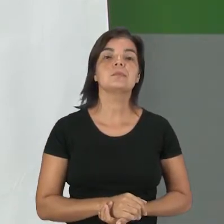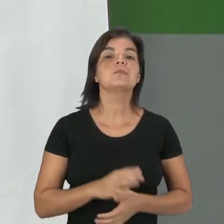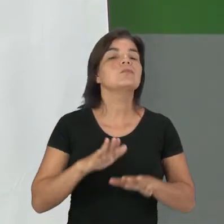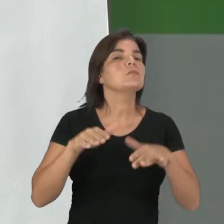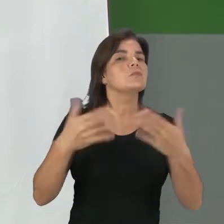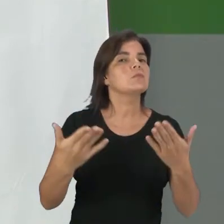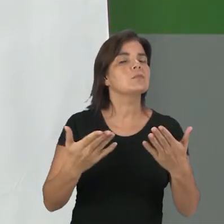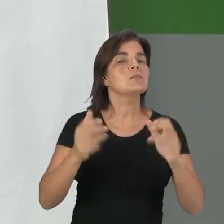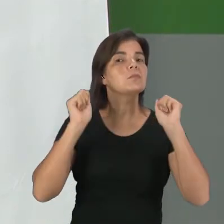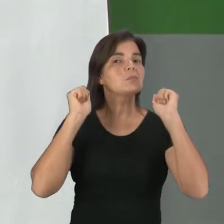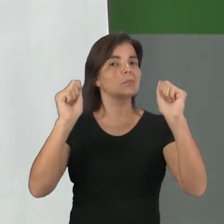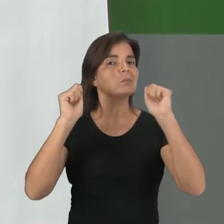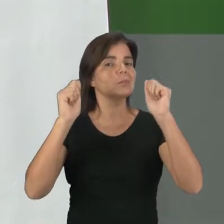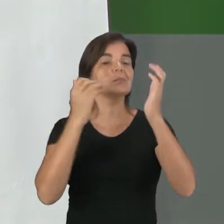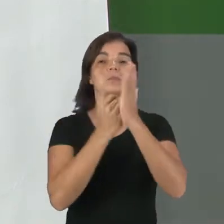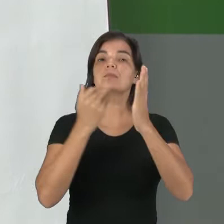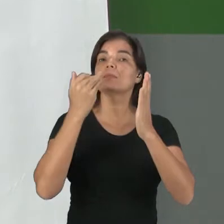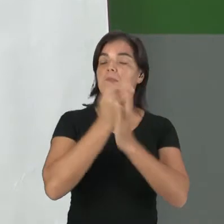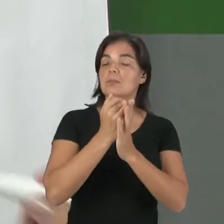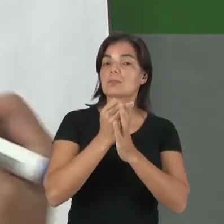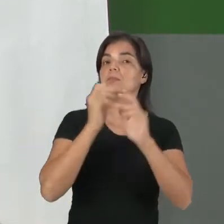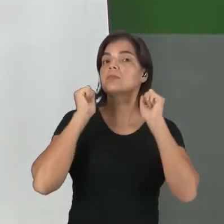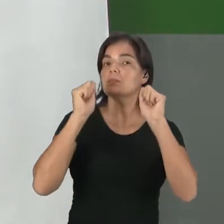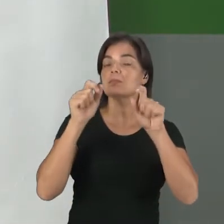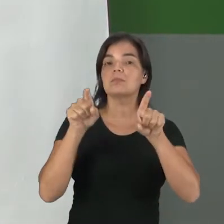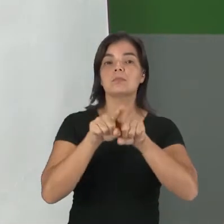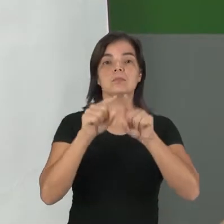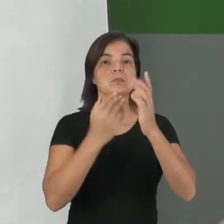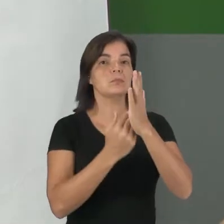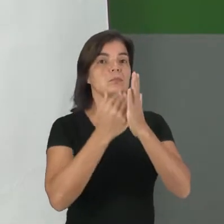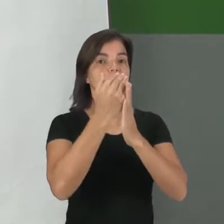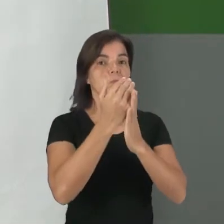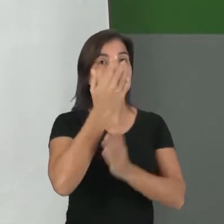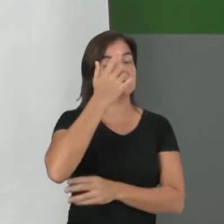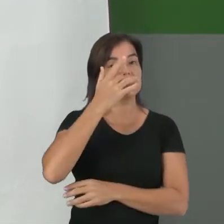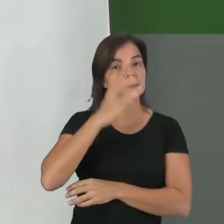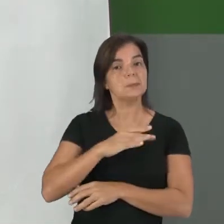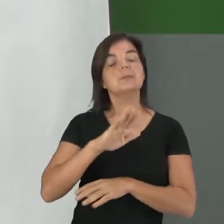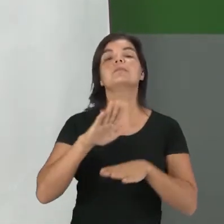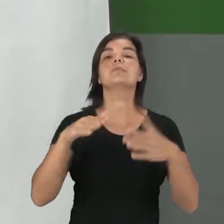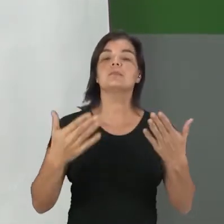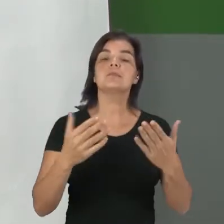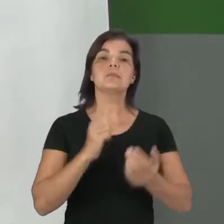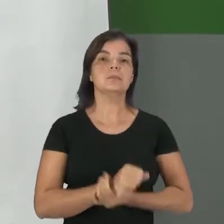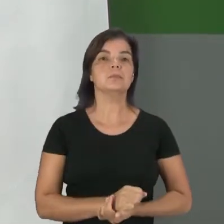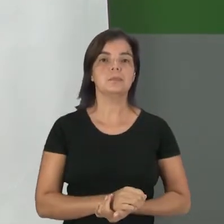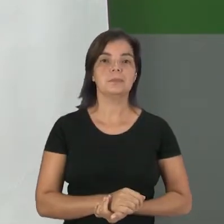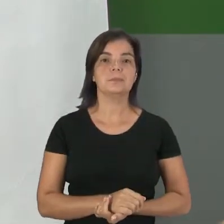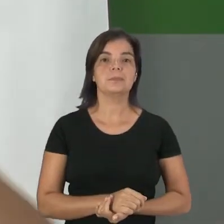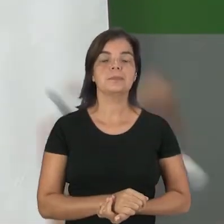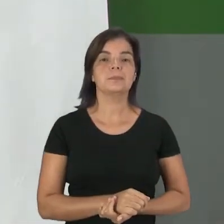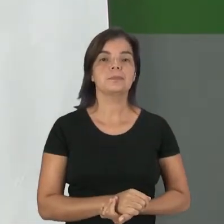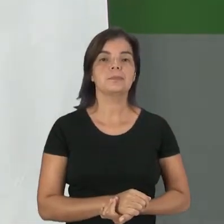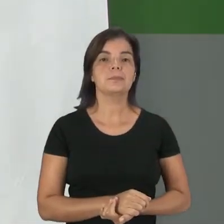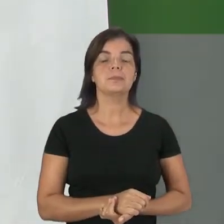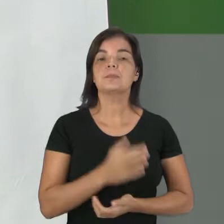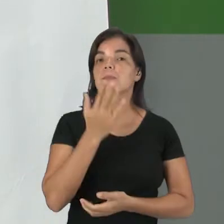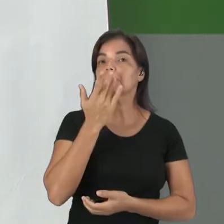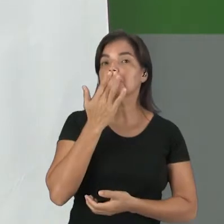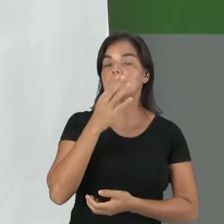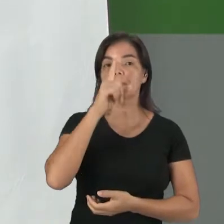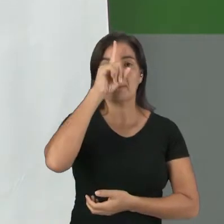Então, qual é a torcida maior, crianças? A torcida que tem mais crianças, a torcida maior é a torcida de